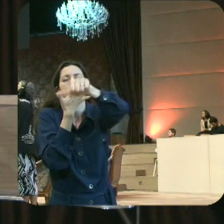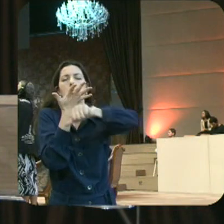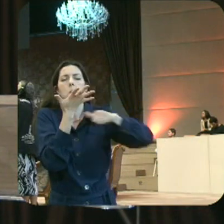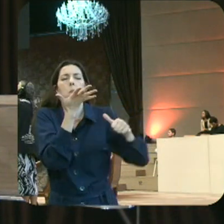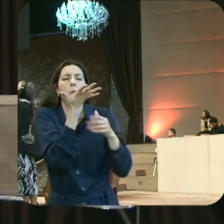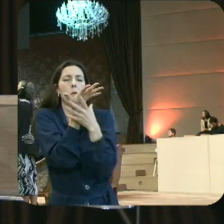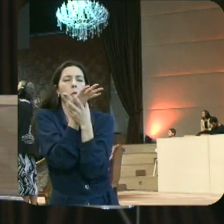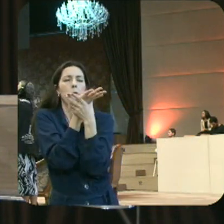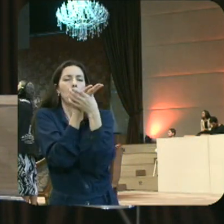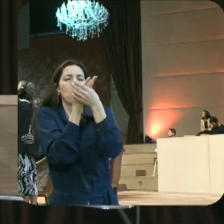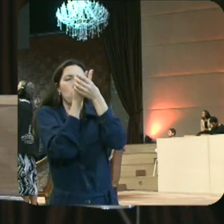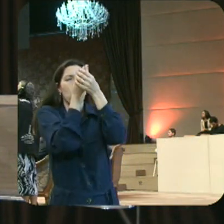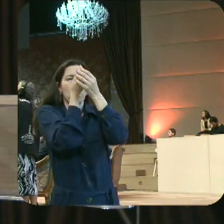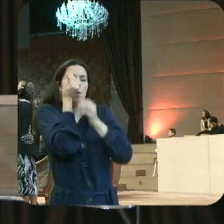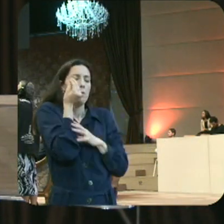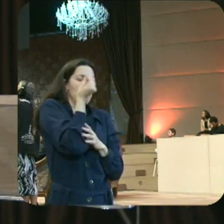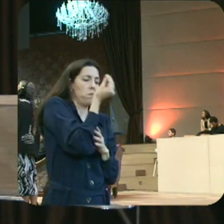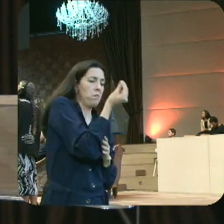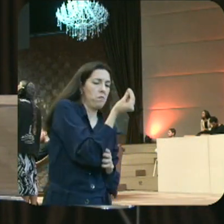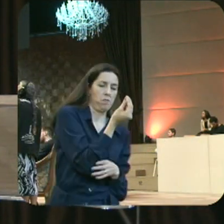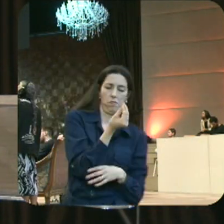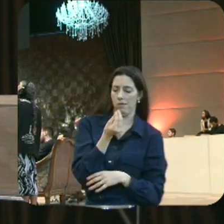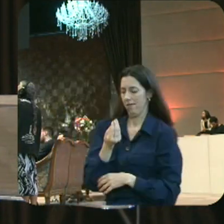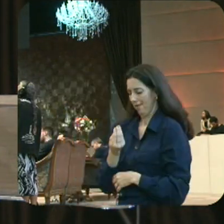e disse: olha, Senhor, perdão.